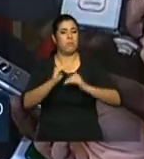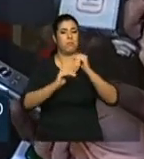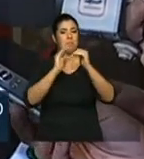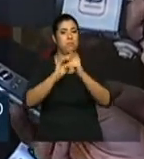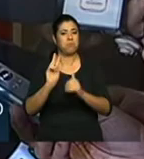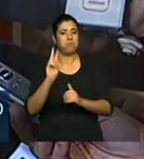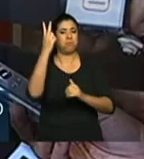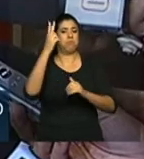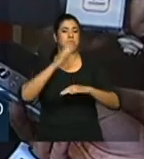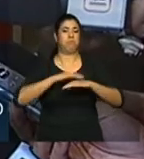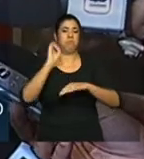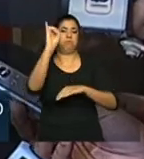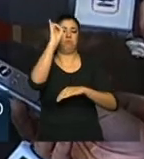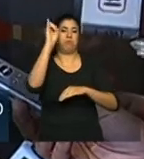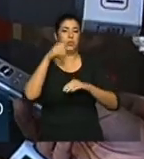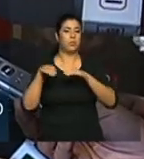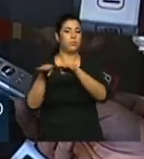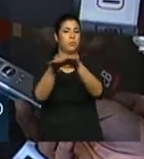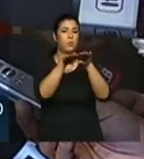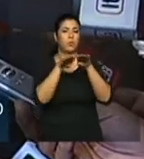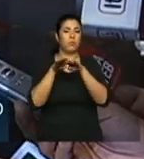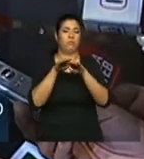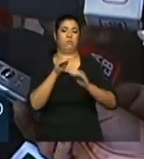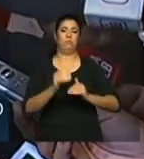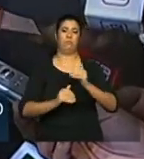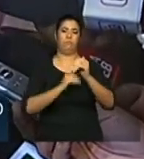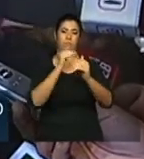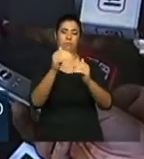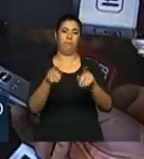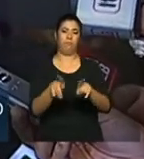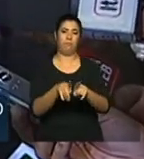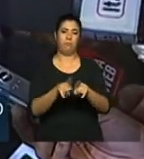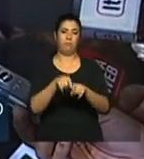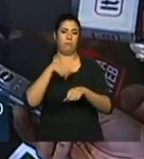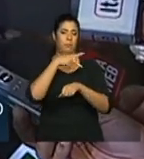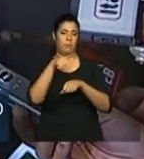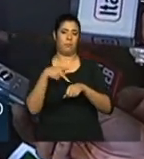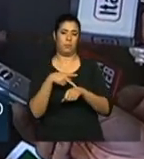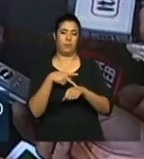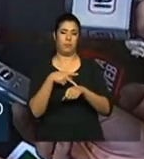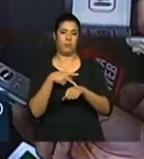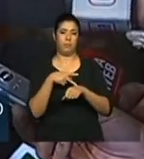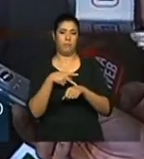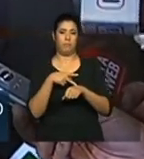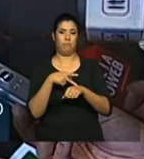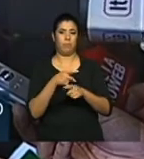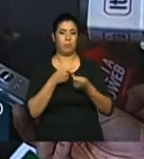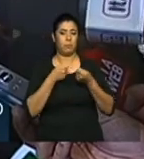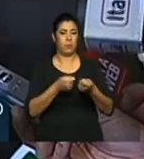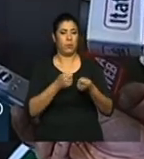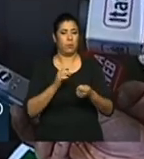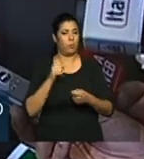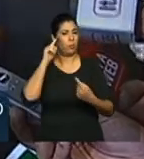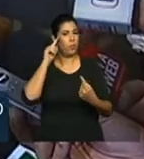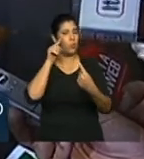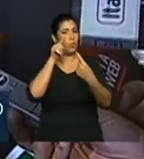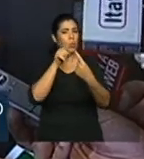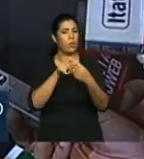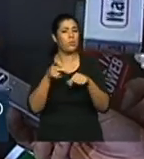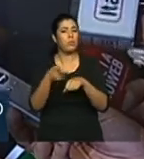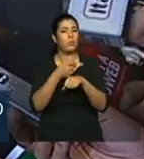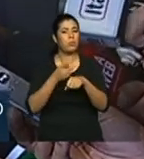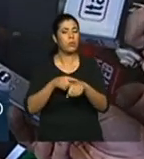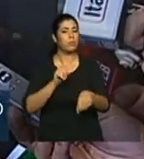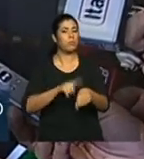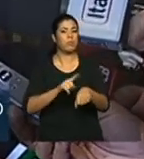que é o bem comum, que é o desenvolvimento do nosso país. Eu pretendo procurar, no mais curto